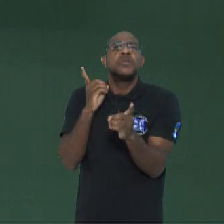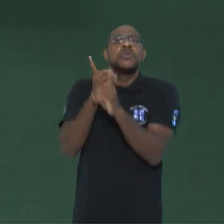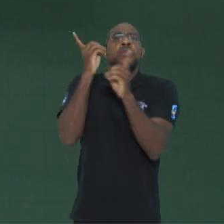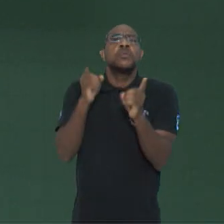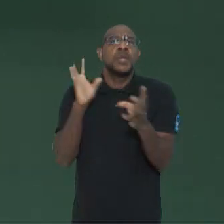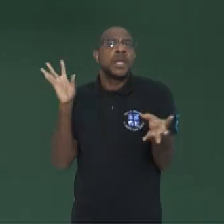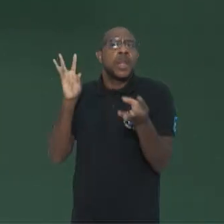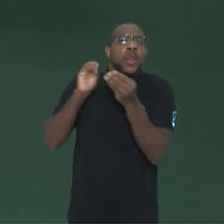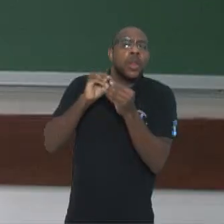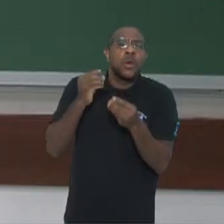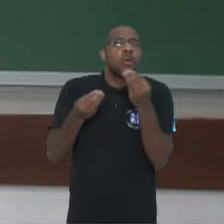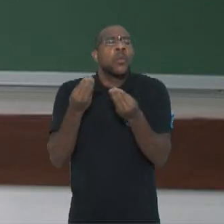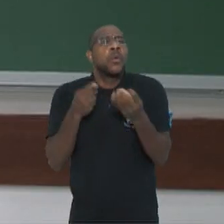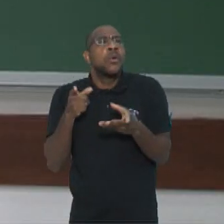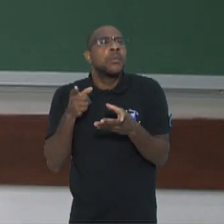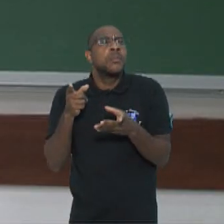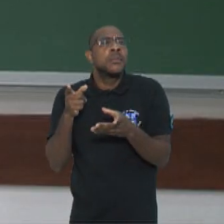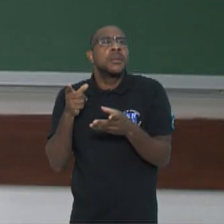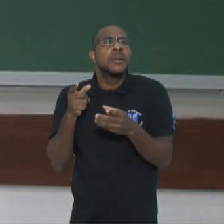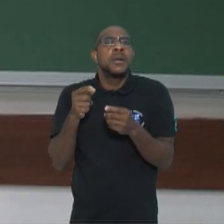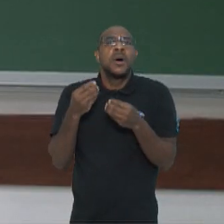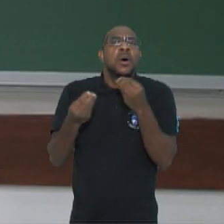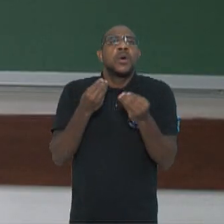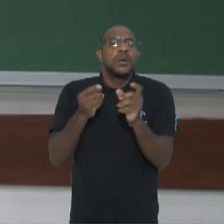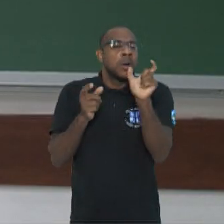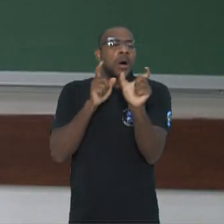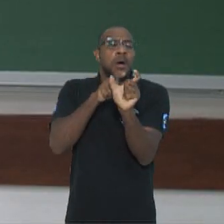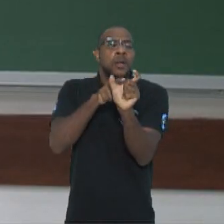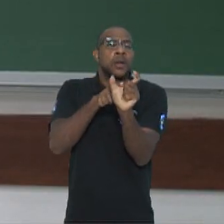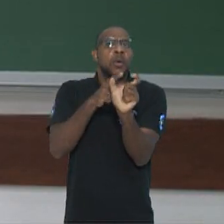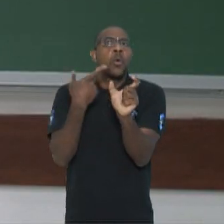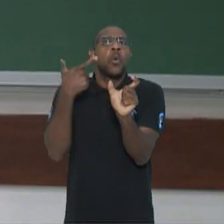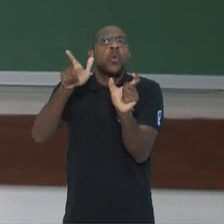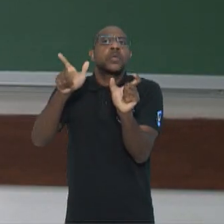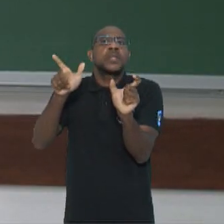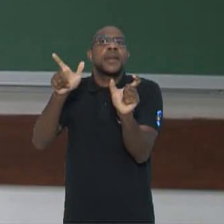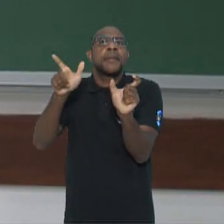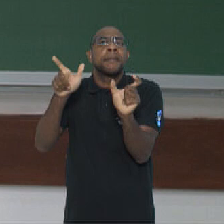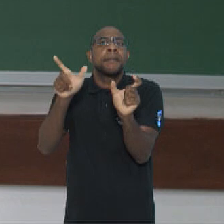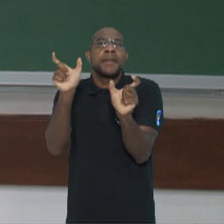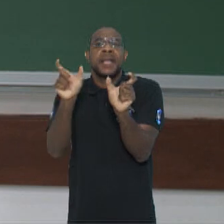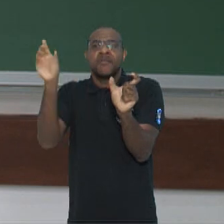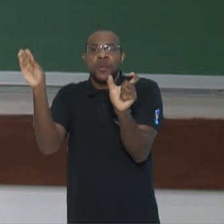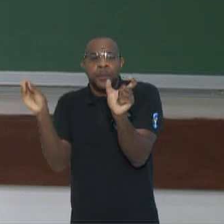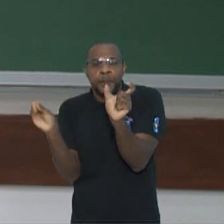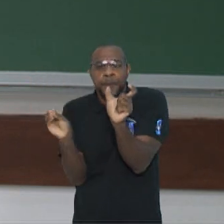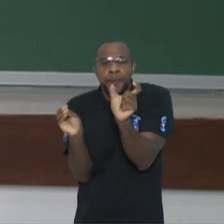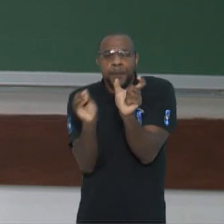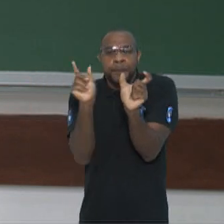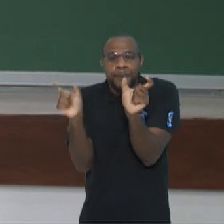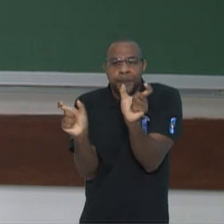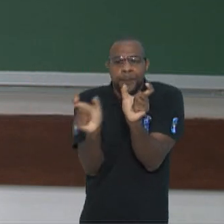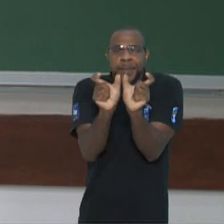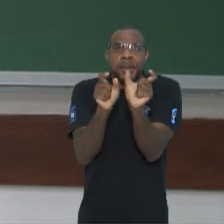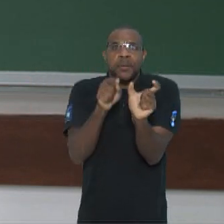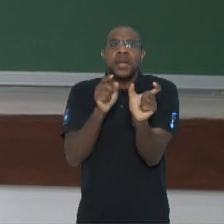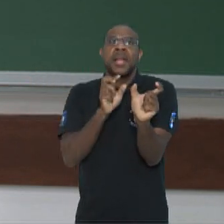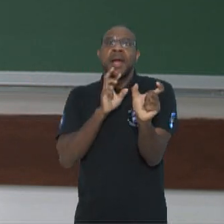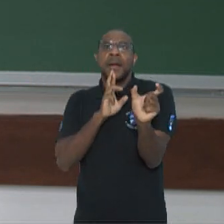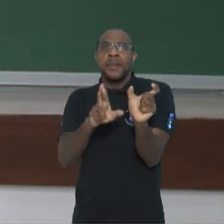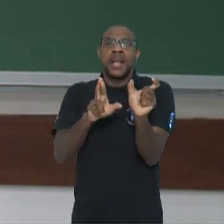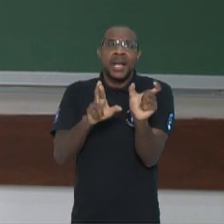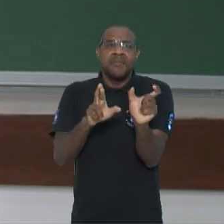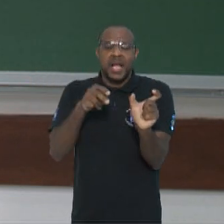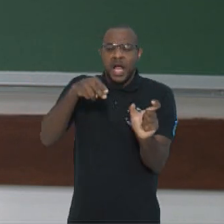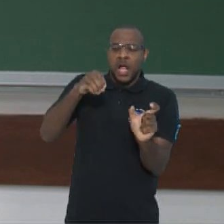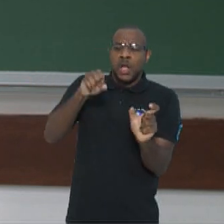conclusão? Então, a partir de que outra palavra você chegou à conclusão de que a resposta é o nós?